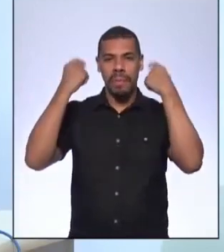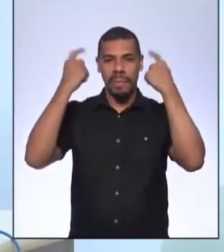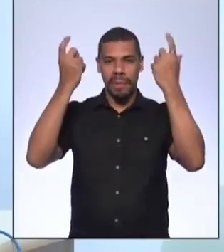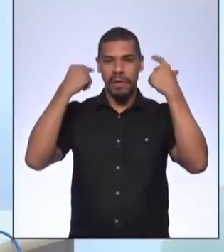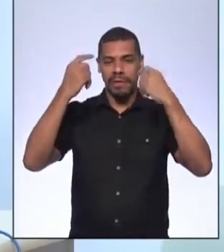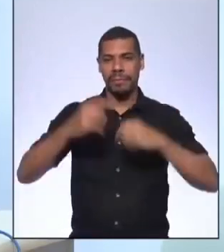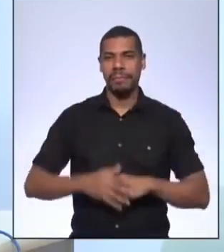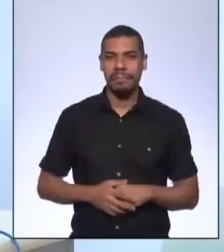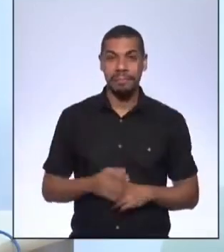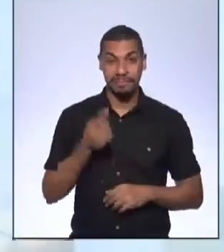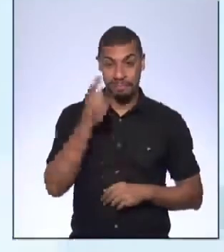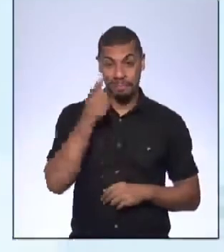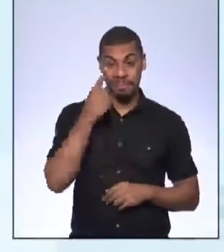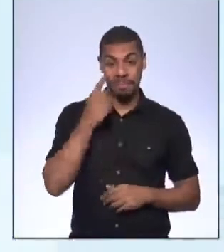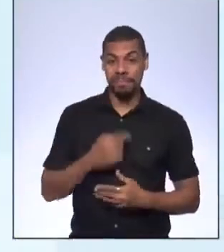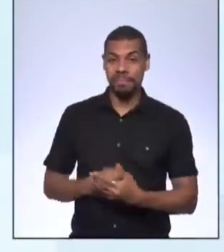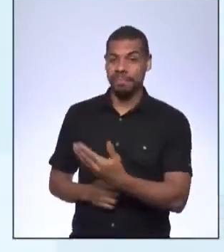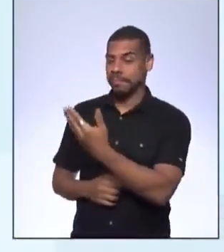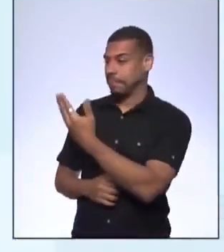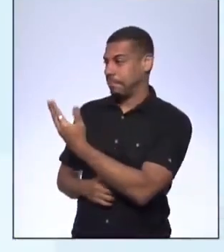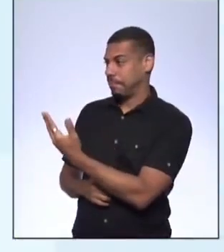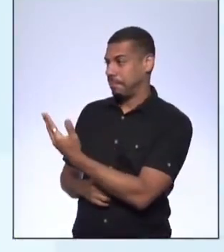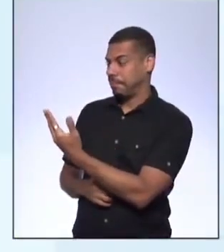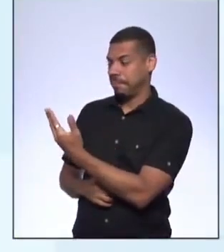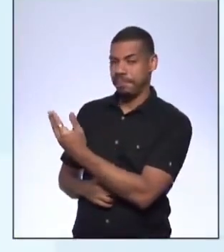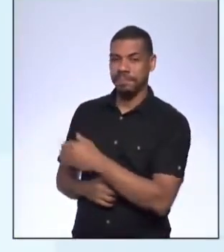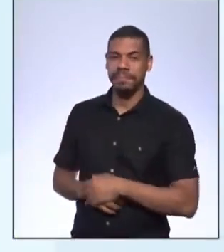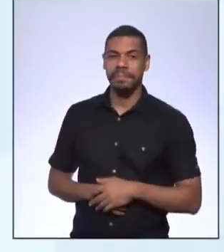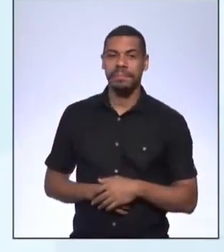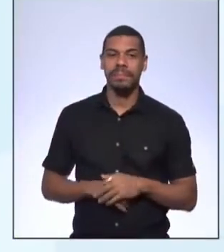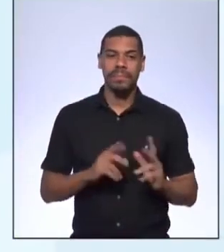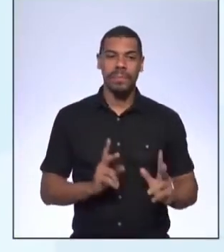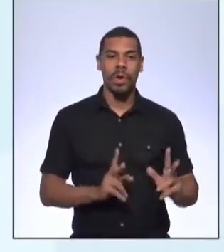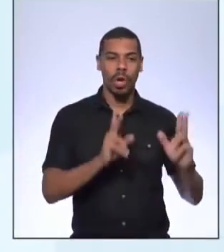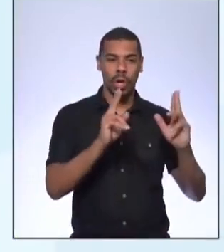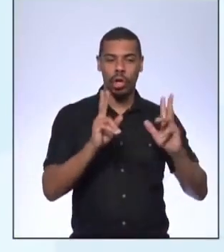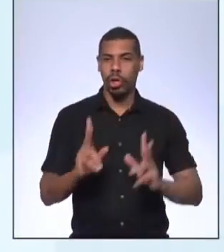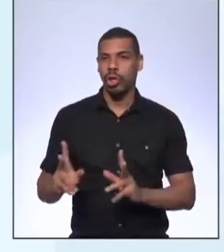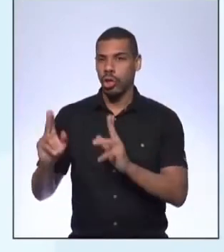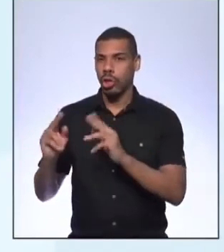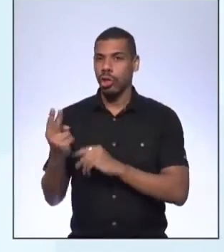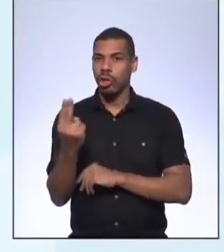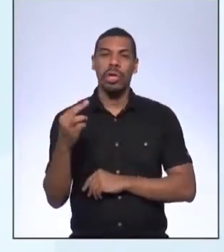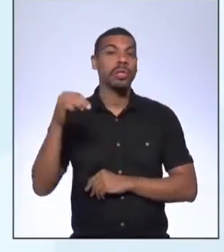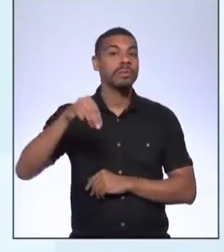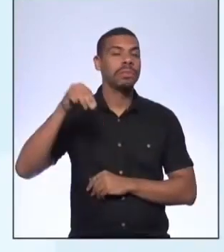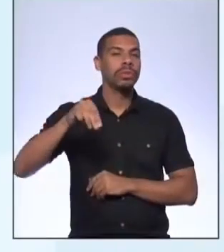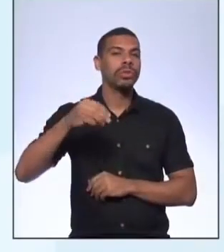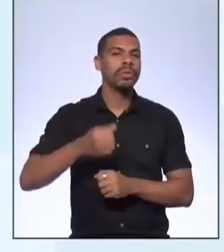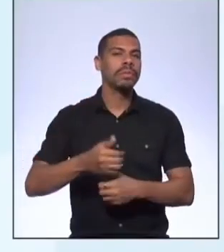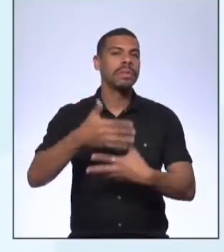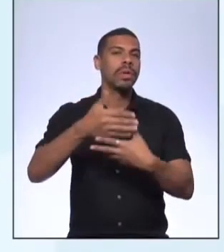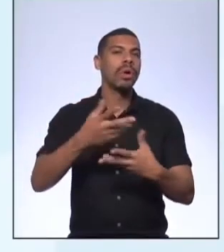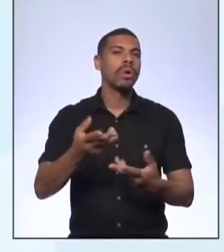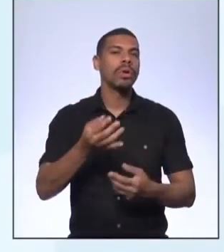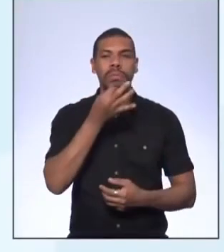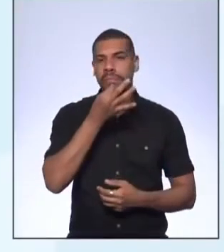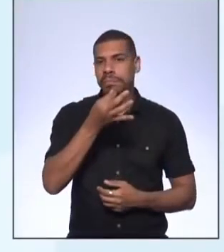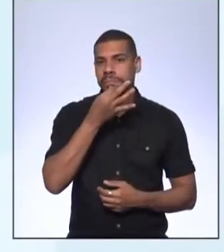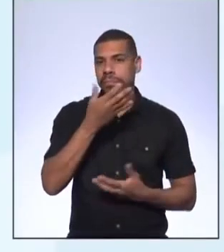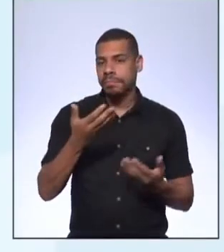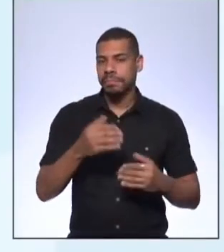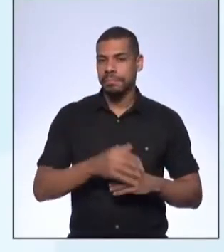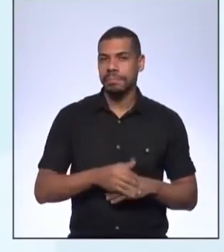tá? Então, olha aí na tela, como são 2 recortes, vocês vão ter 2 minutos para fazer essa interação aí,